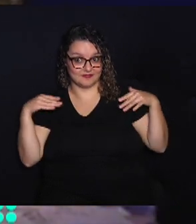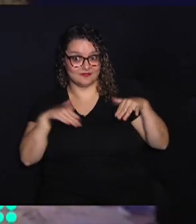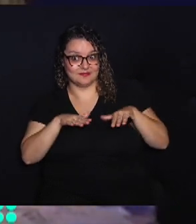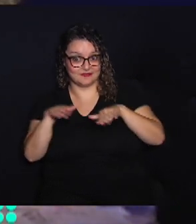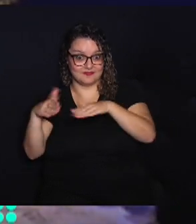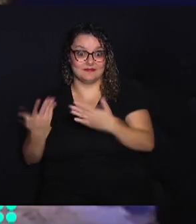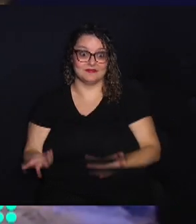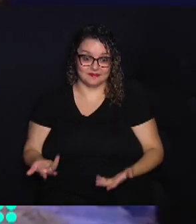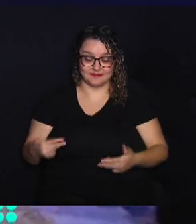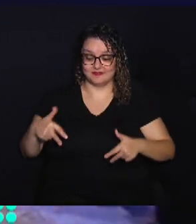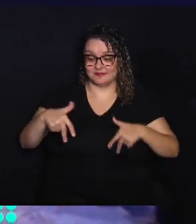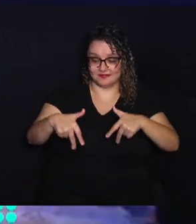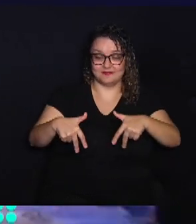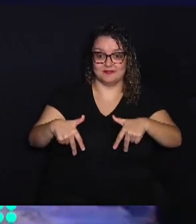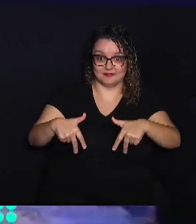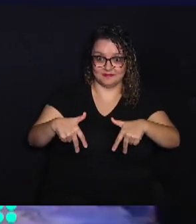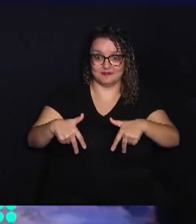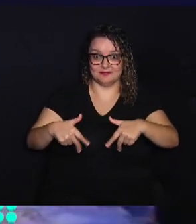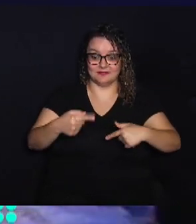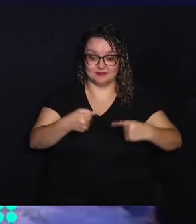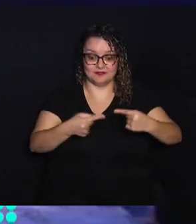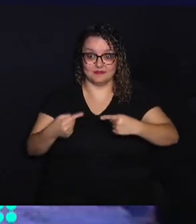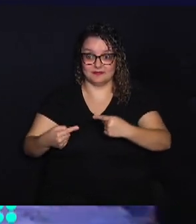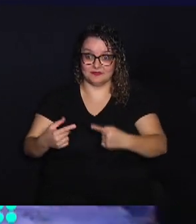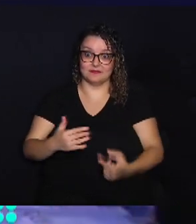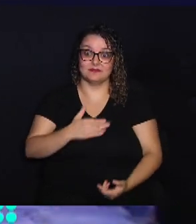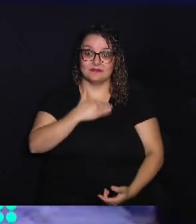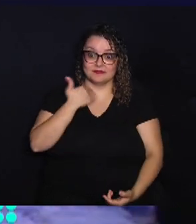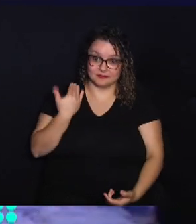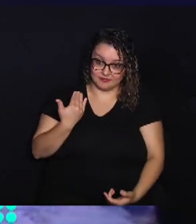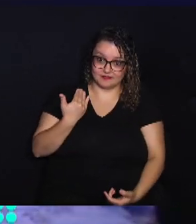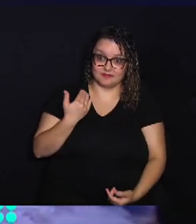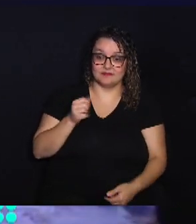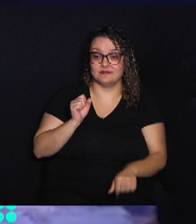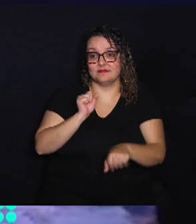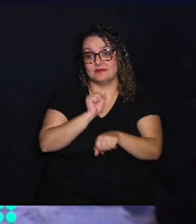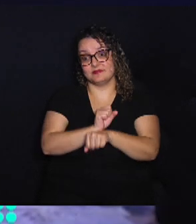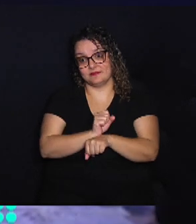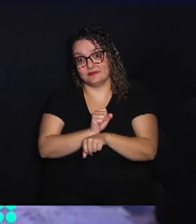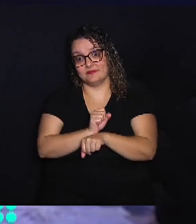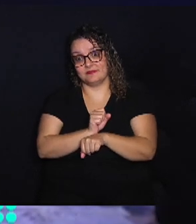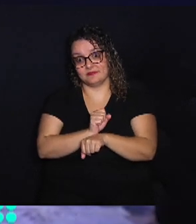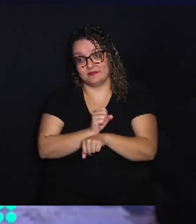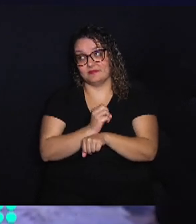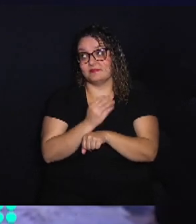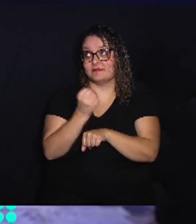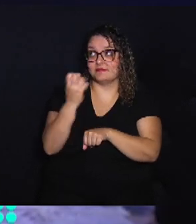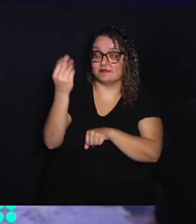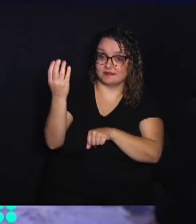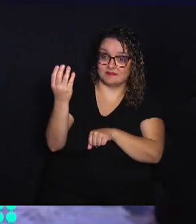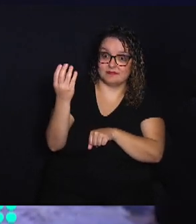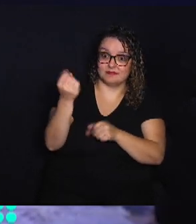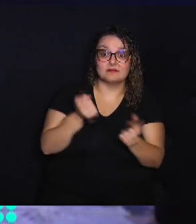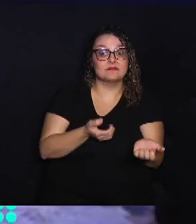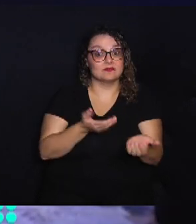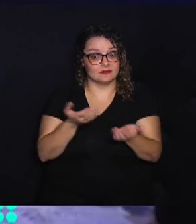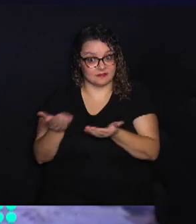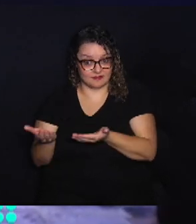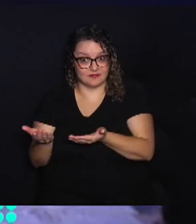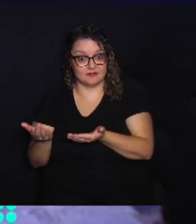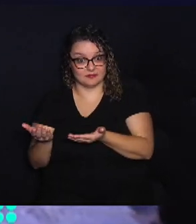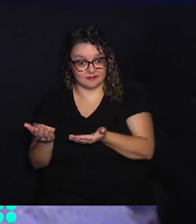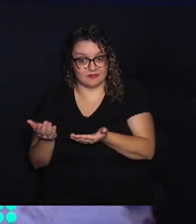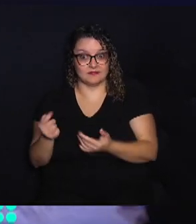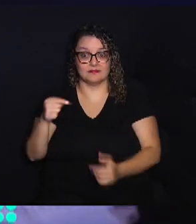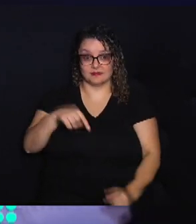duas personagens que discutem sobre a morte enquanto esperam pelo embarque a uma viagem. A apresentação acontece